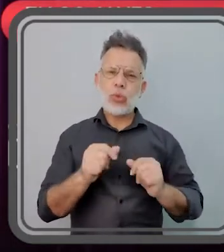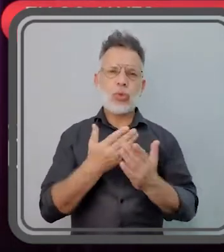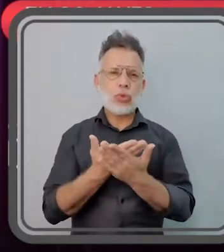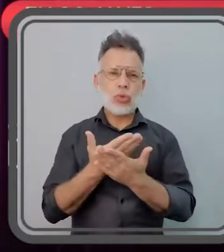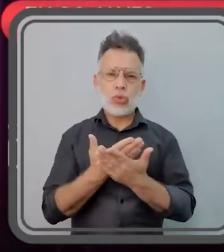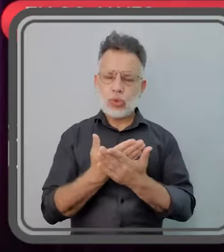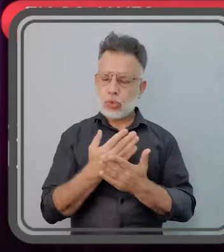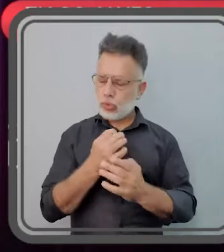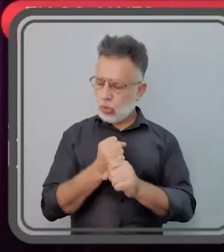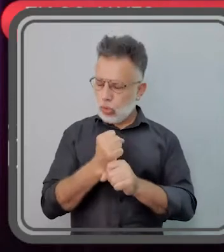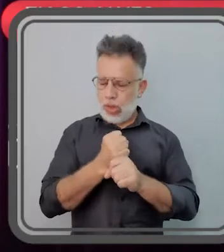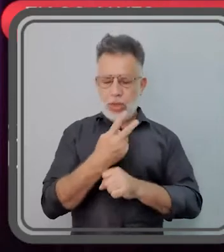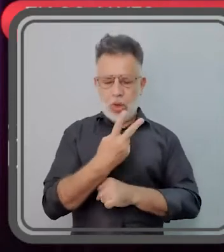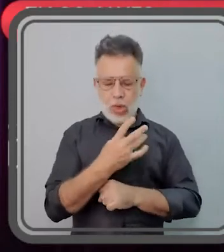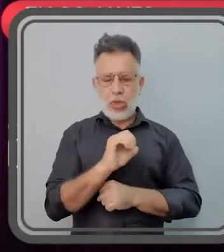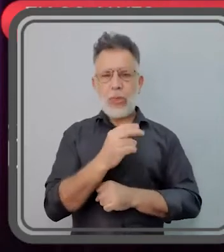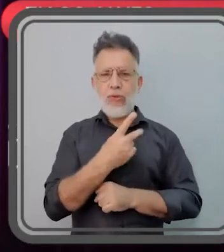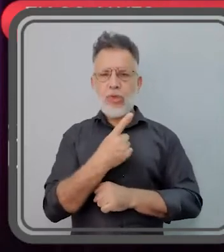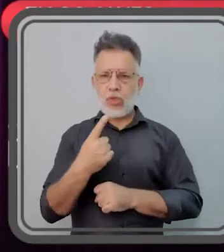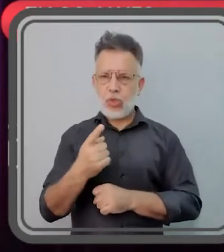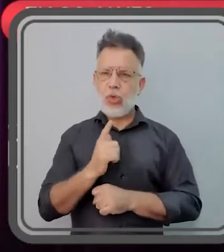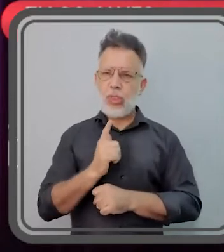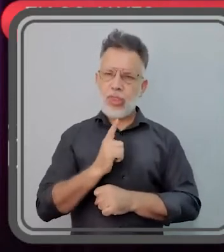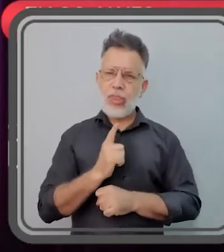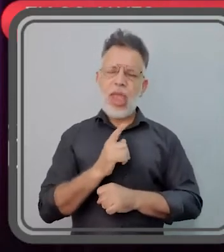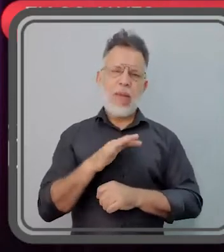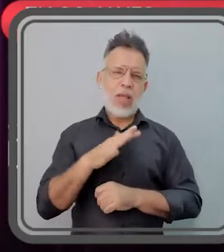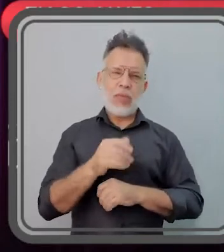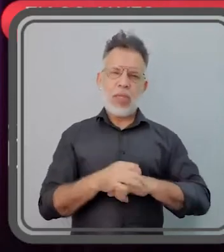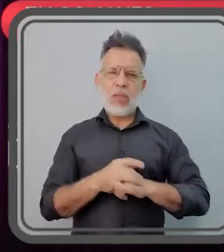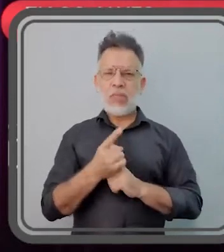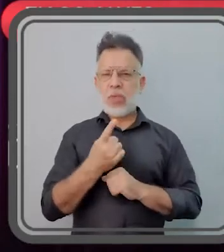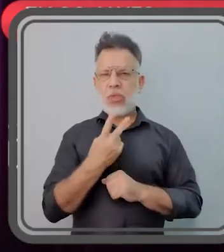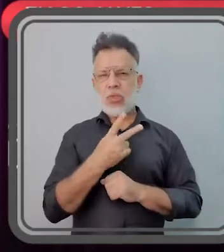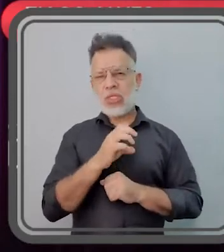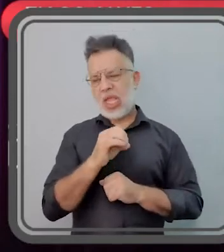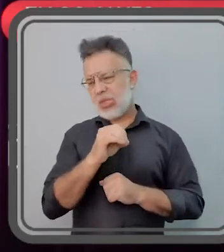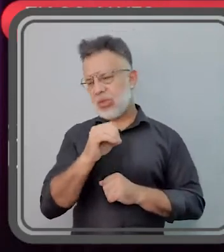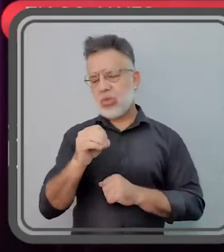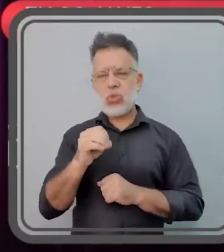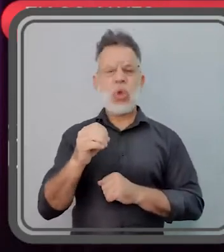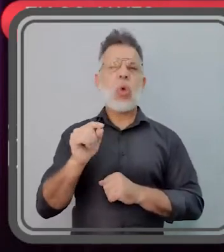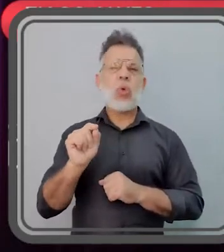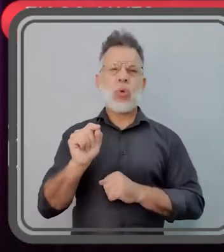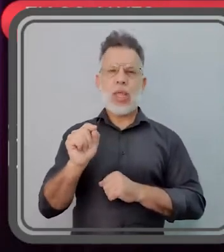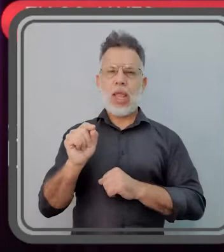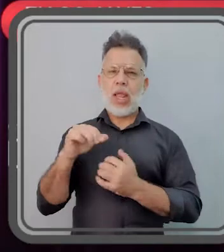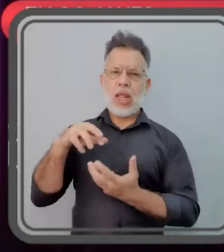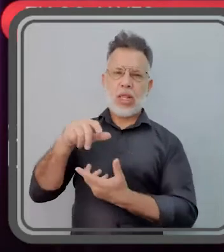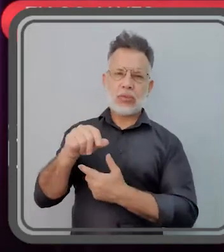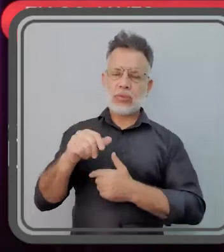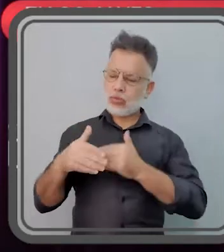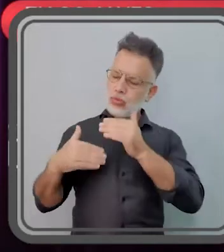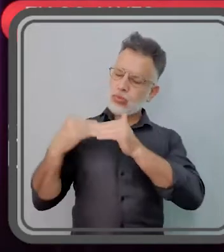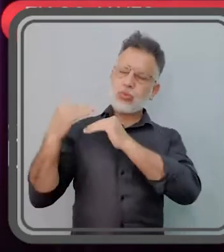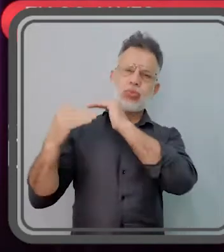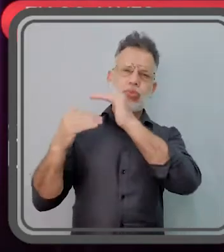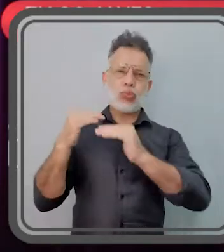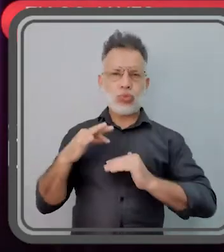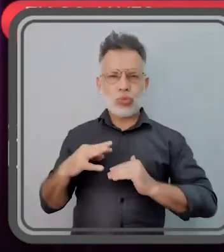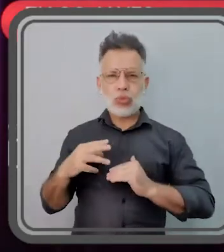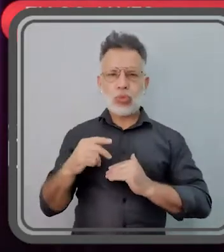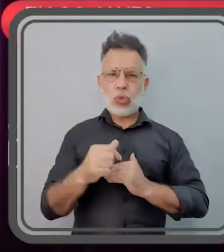em 2021 e tem a informação de 1.200 executivos global de alto desempenho em todo o